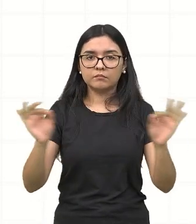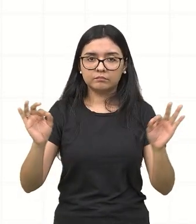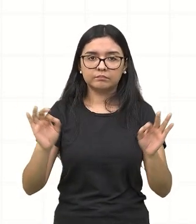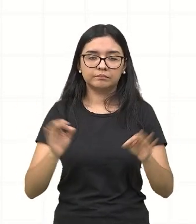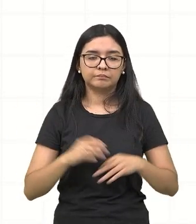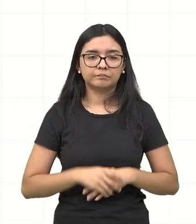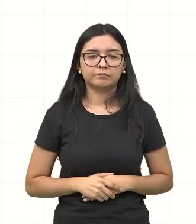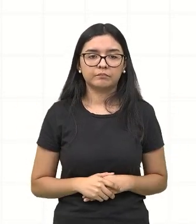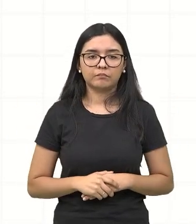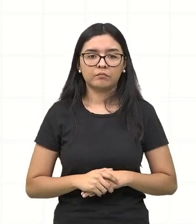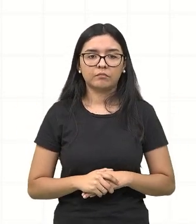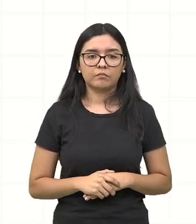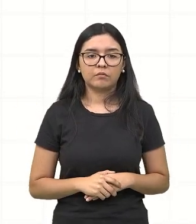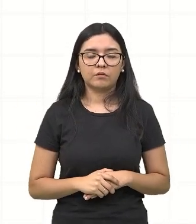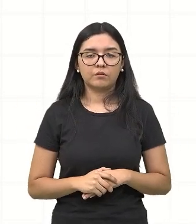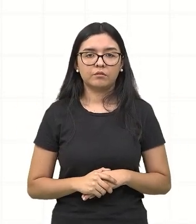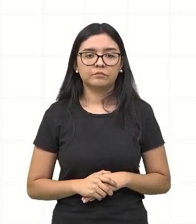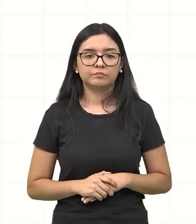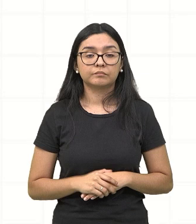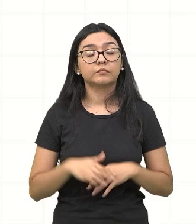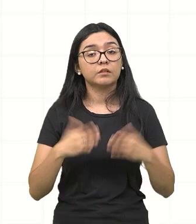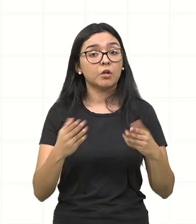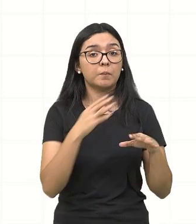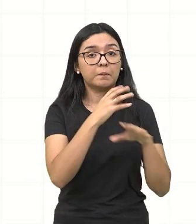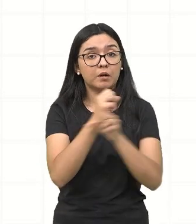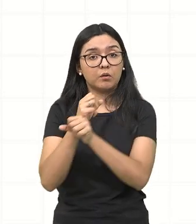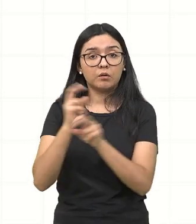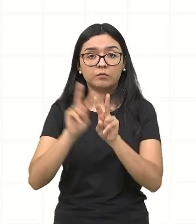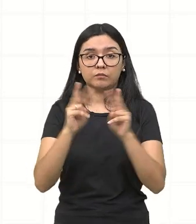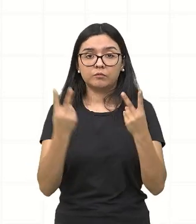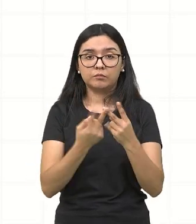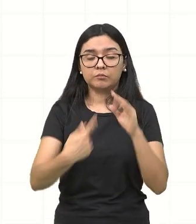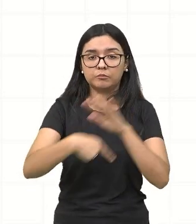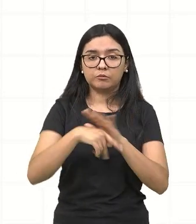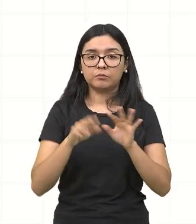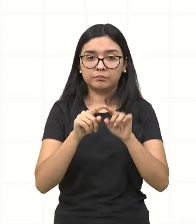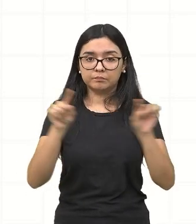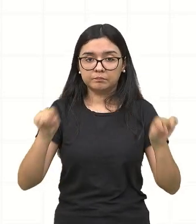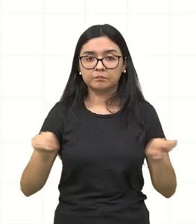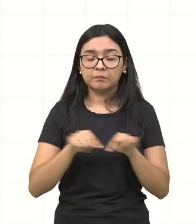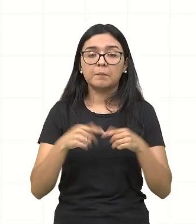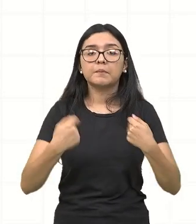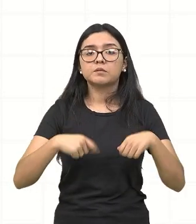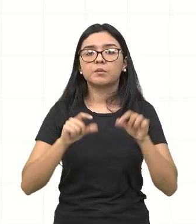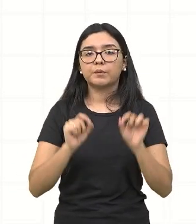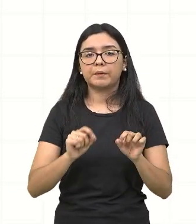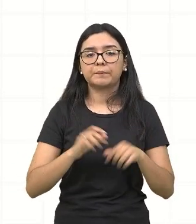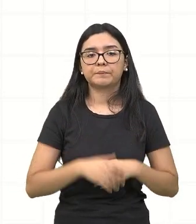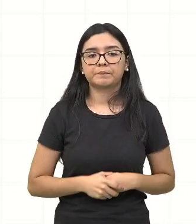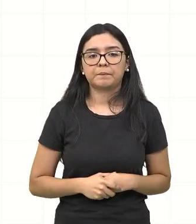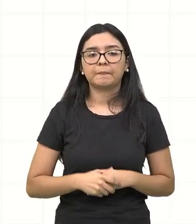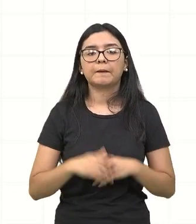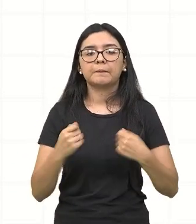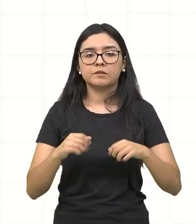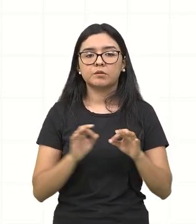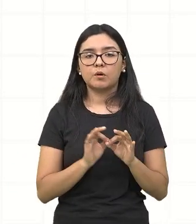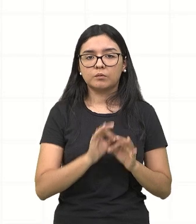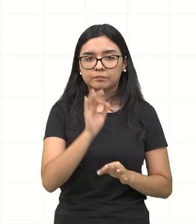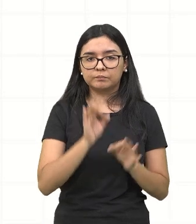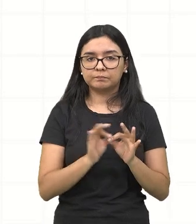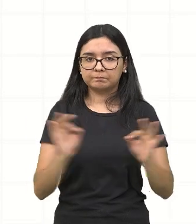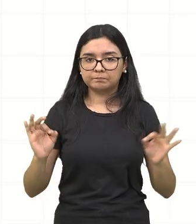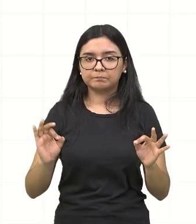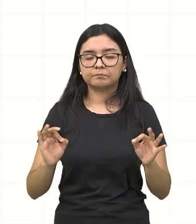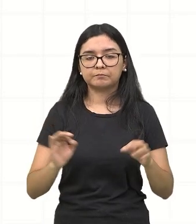paralelepípedo. Tá legal? E para calcular o volume do paralelepípedo, basta você fazer comprimento vezes a